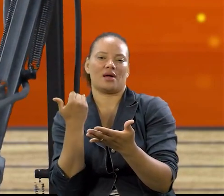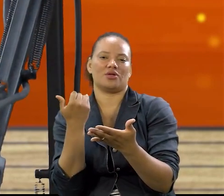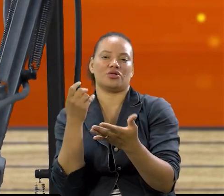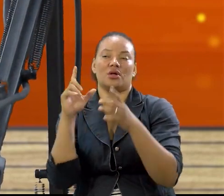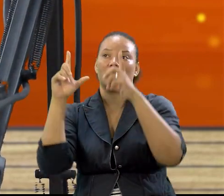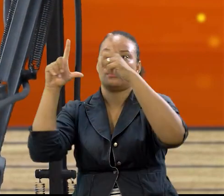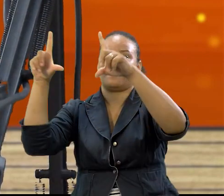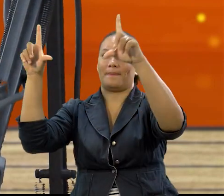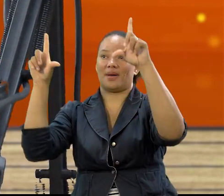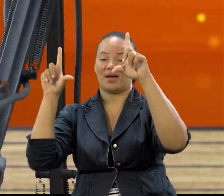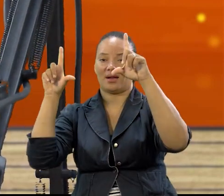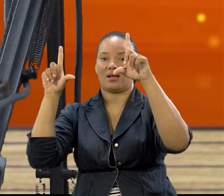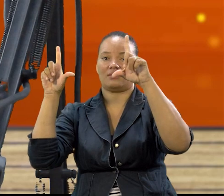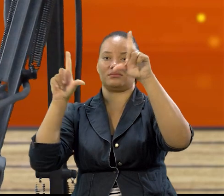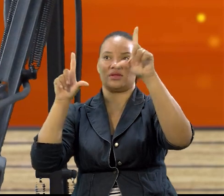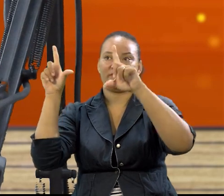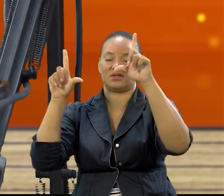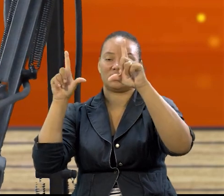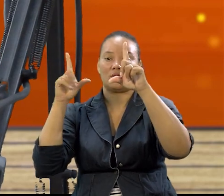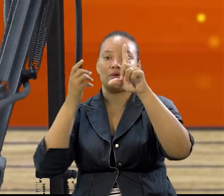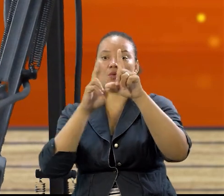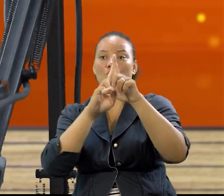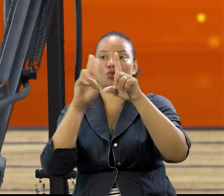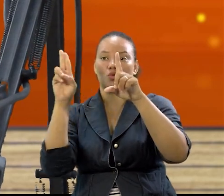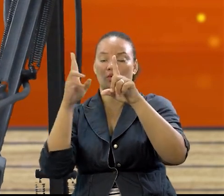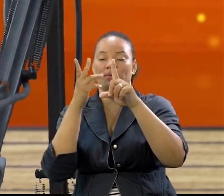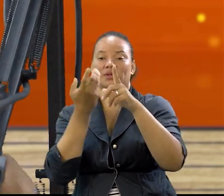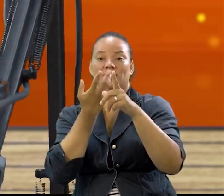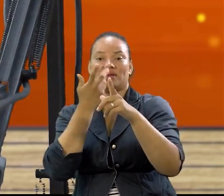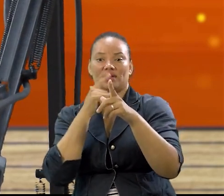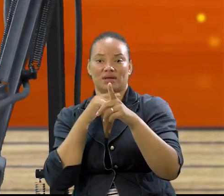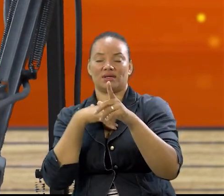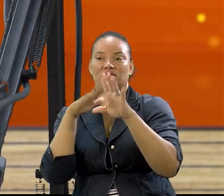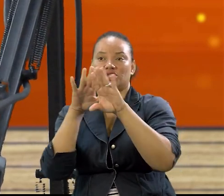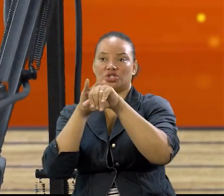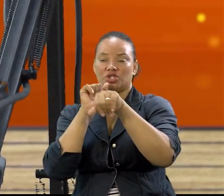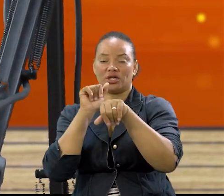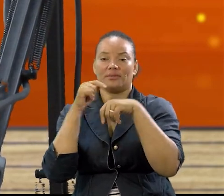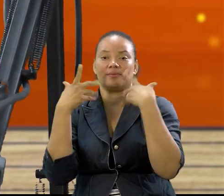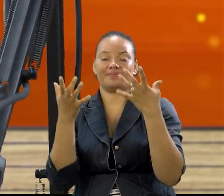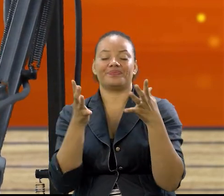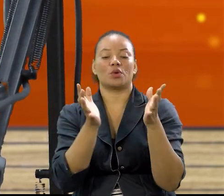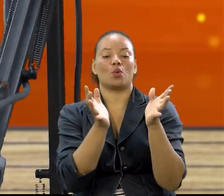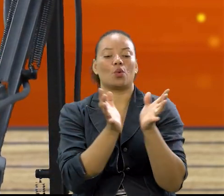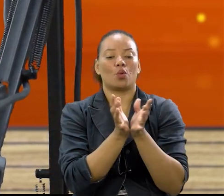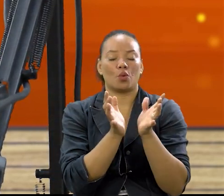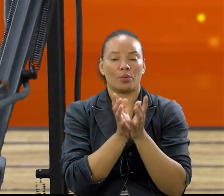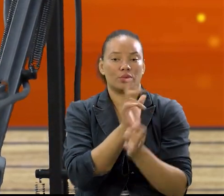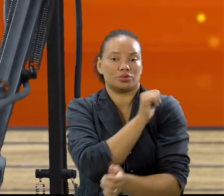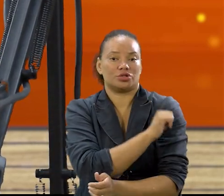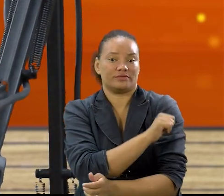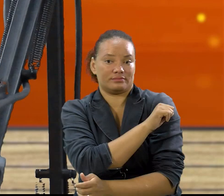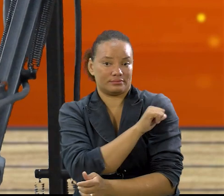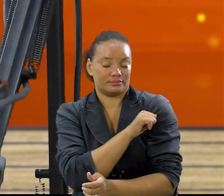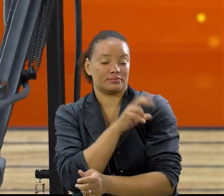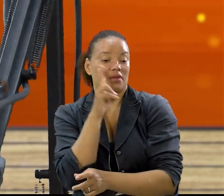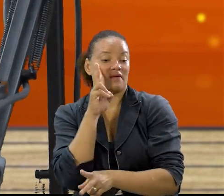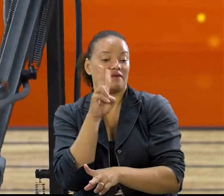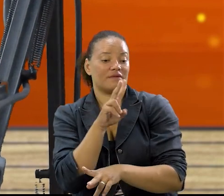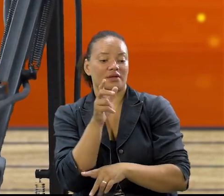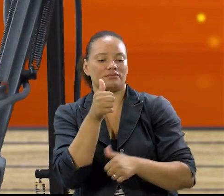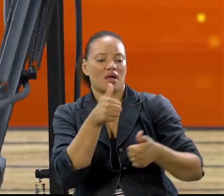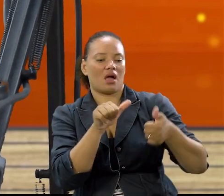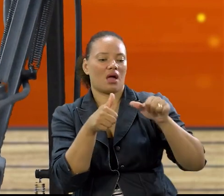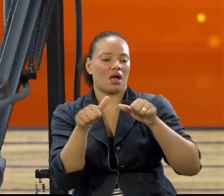nome da criança é chamada pela vez vai paraa classificação de risco a equipe médica e de enfermag acolhe a criança